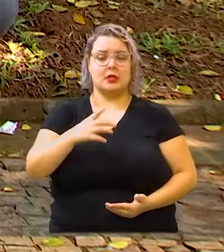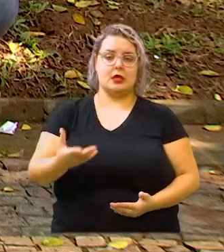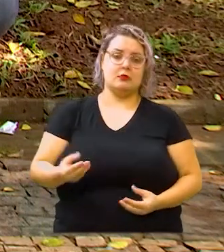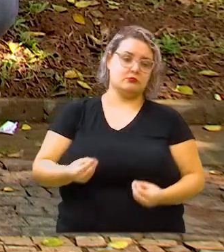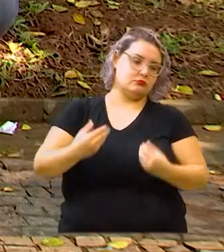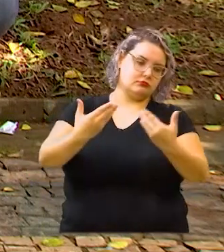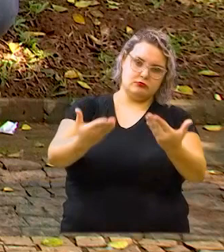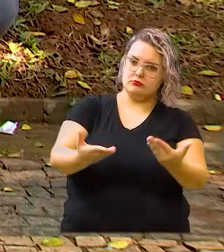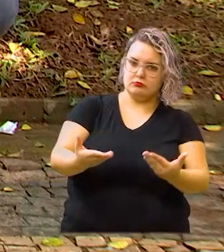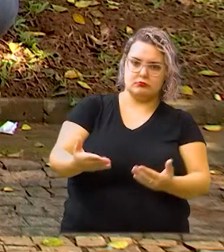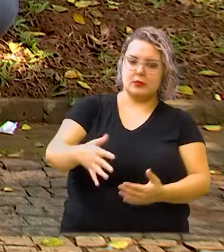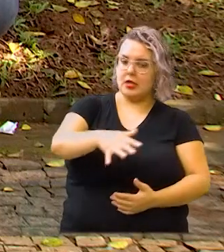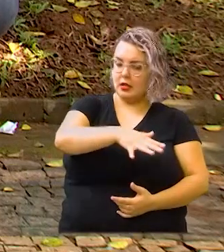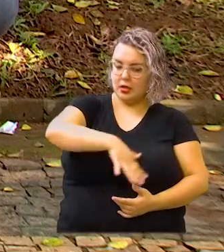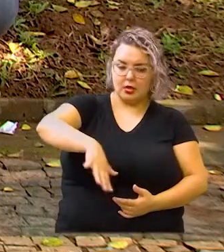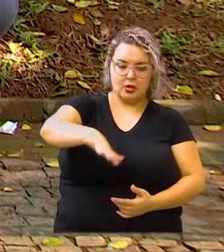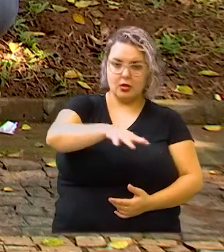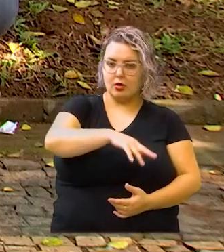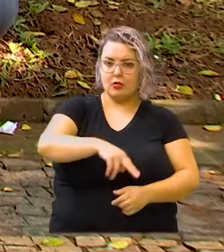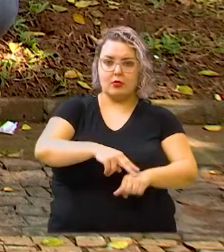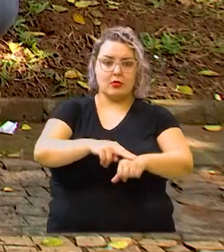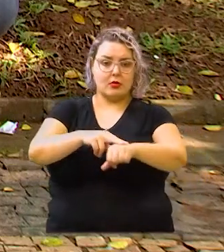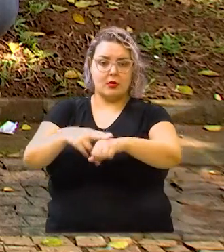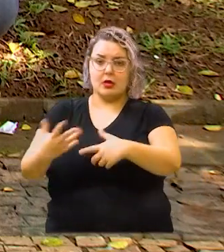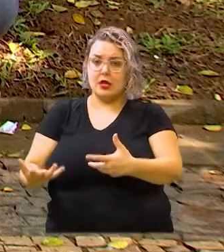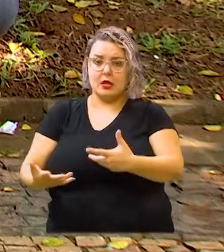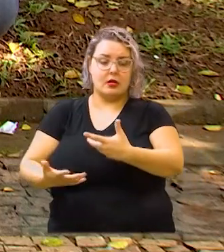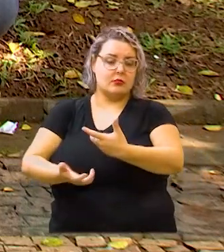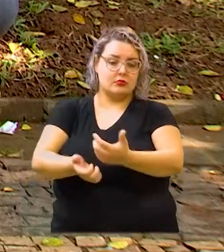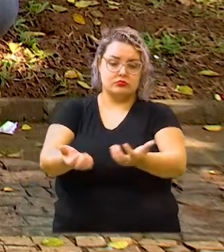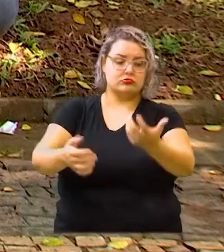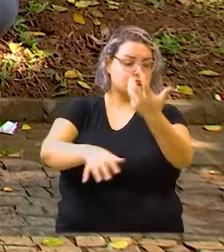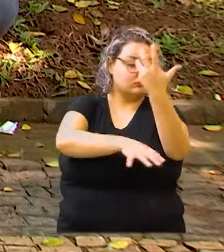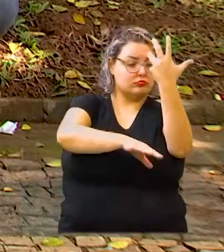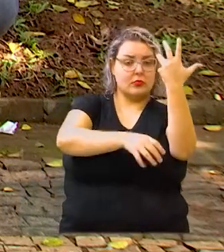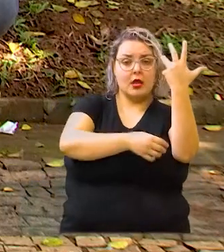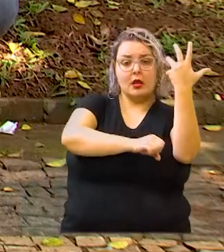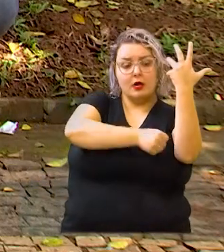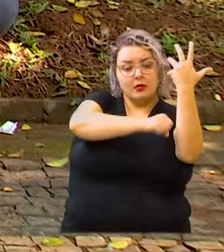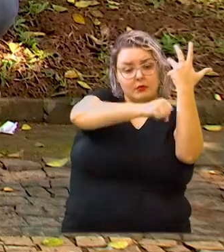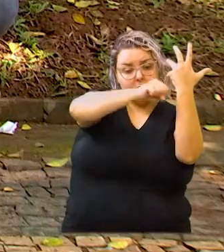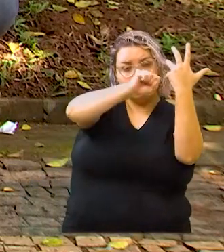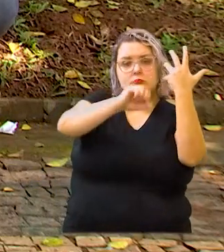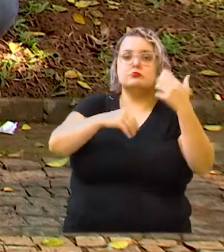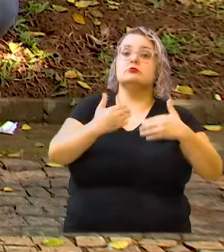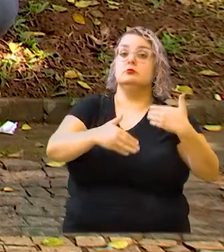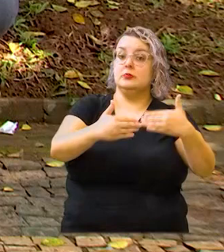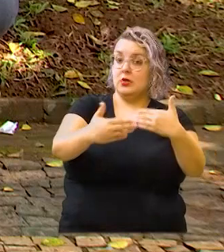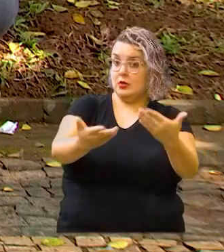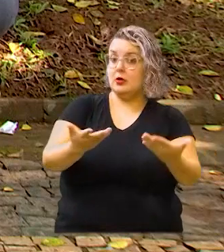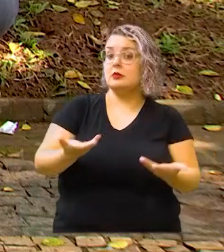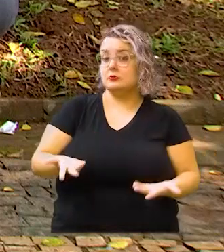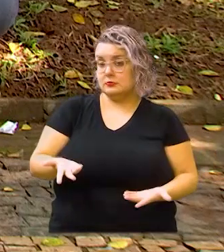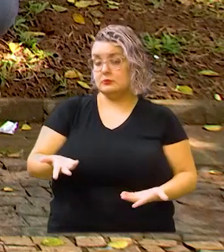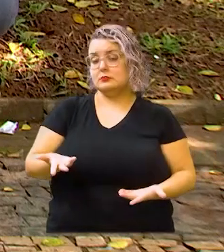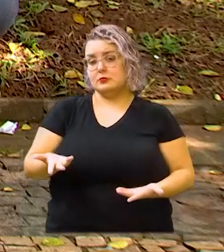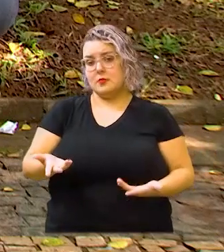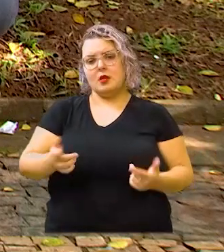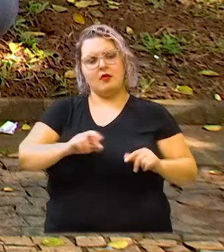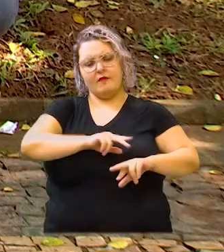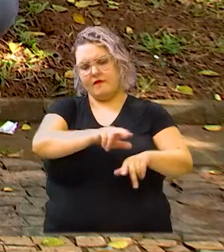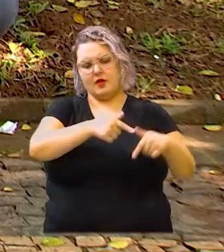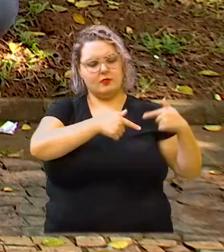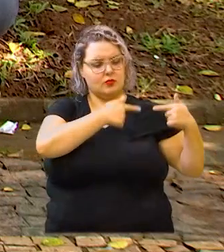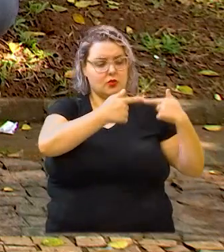tem que levar para as novas áreas verdes da cidade, as praças, plantar árvores que cresçam para daqui, né?